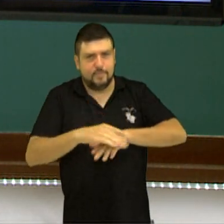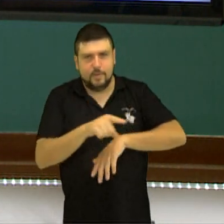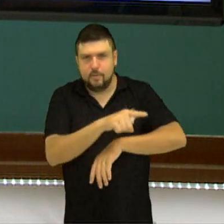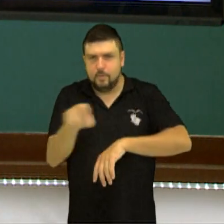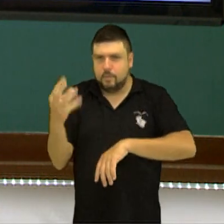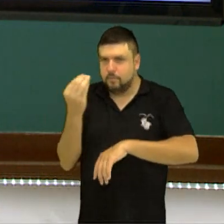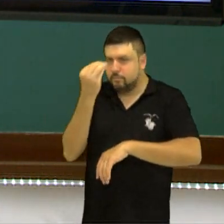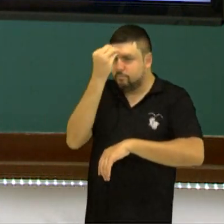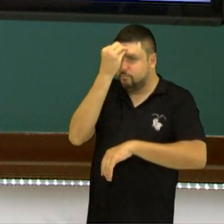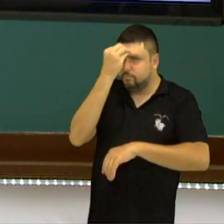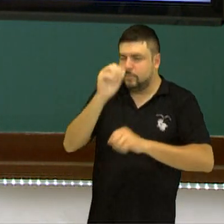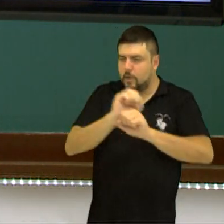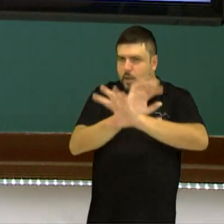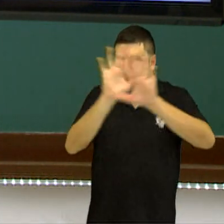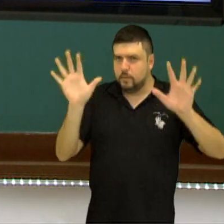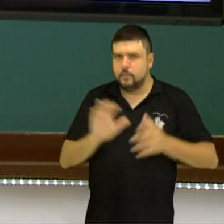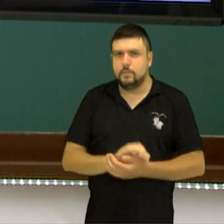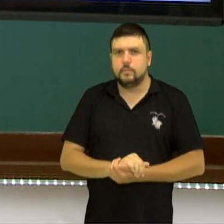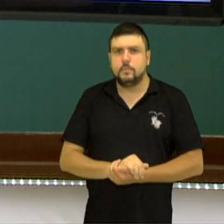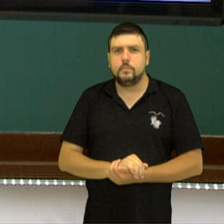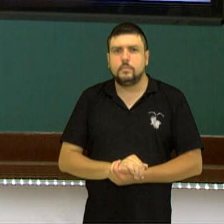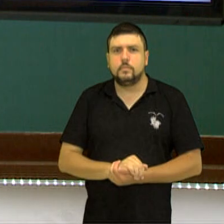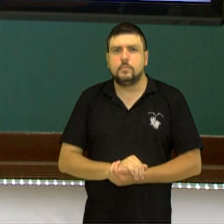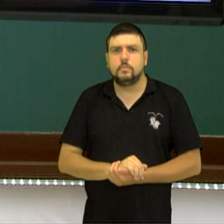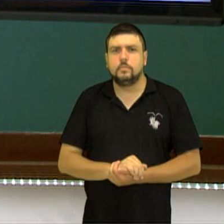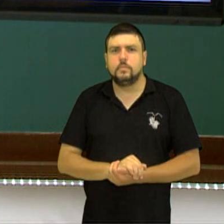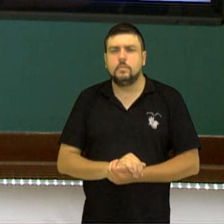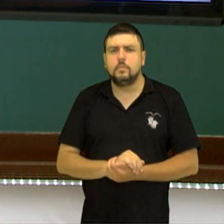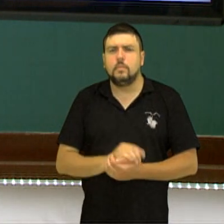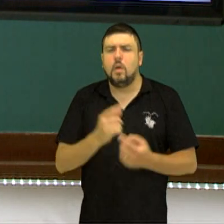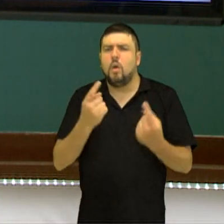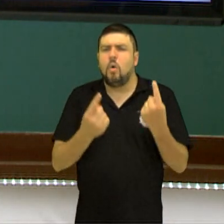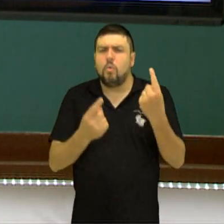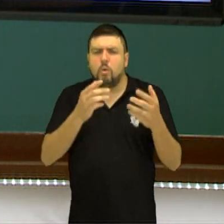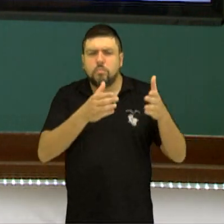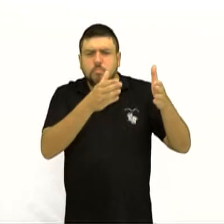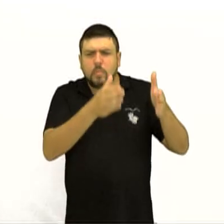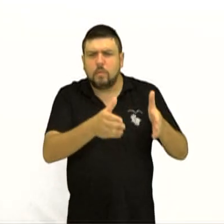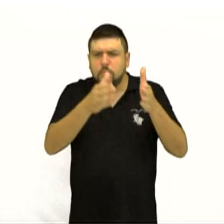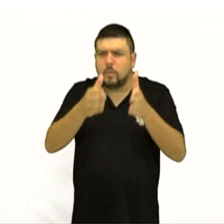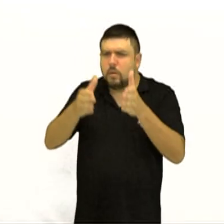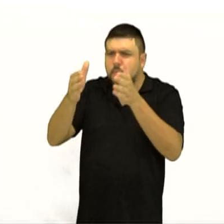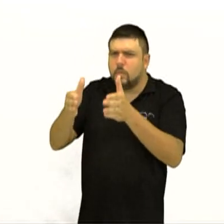algarismo 2 pertencente ao número abaixo? Qual é o número?